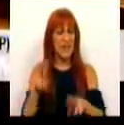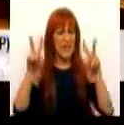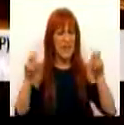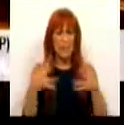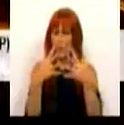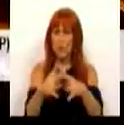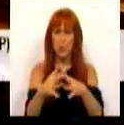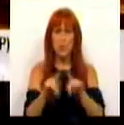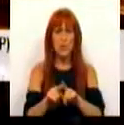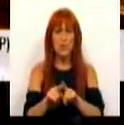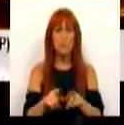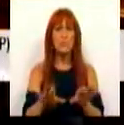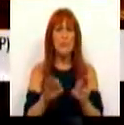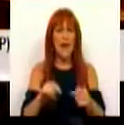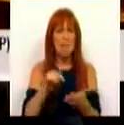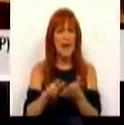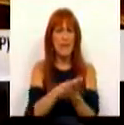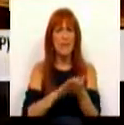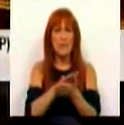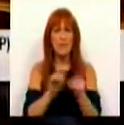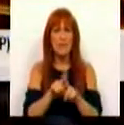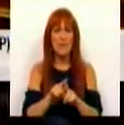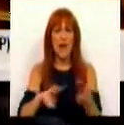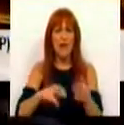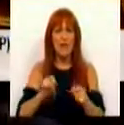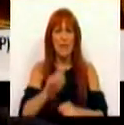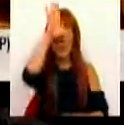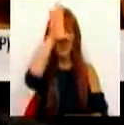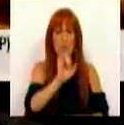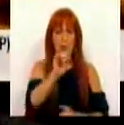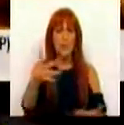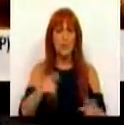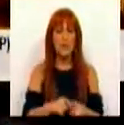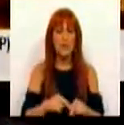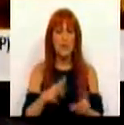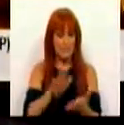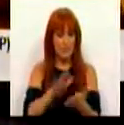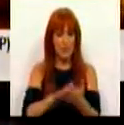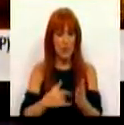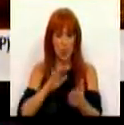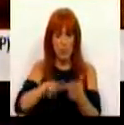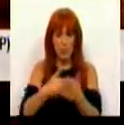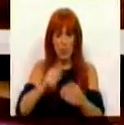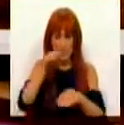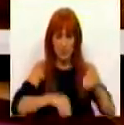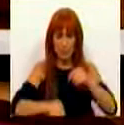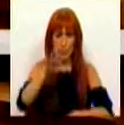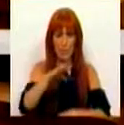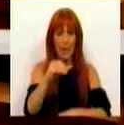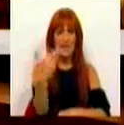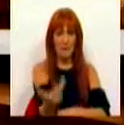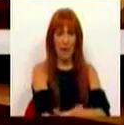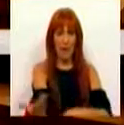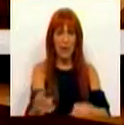temas estruturantes assumidos como pedra angular da reforma do Estado. Estão plasmados no programa eleitoral do Partido